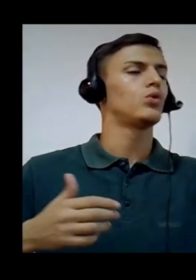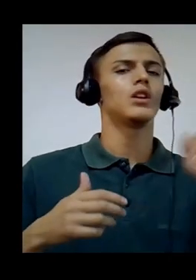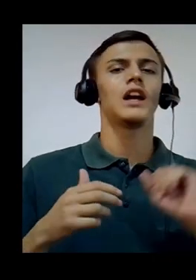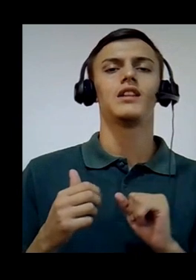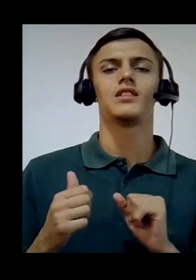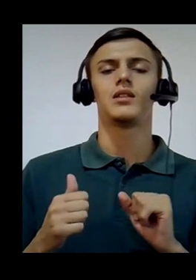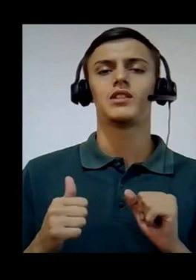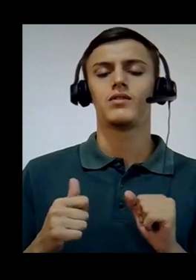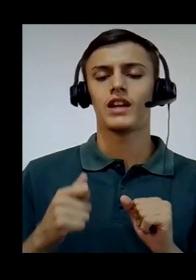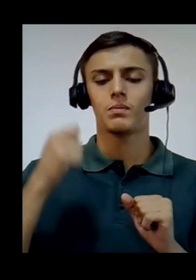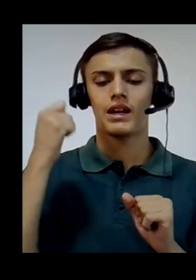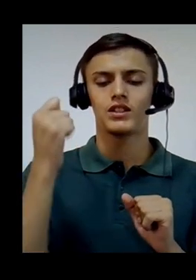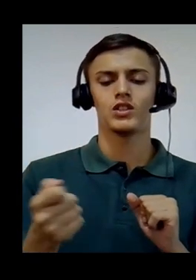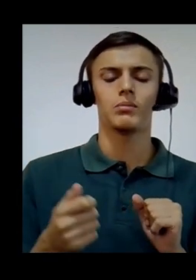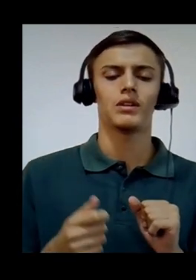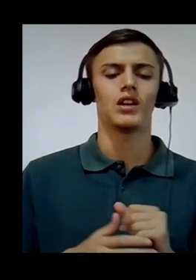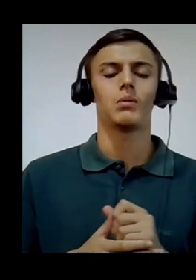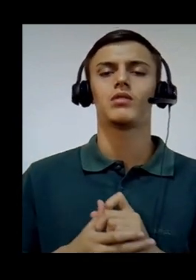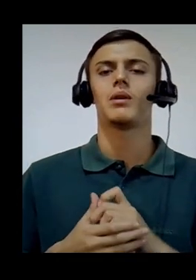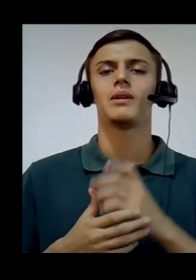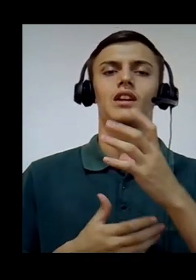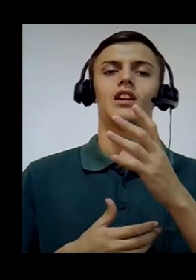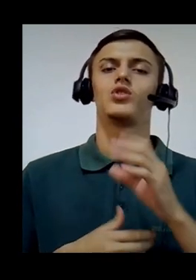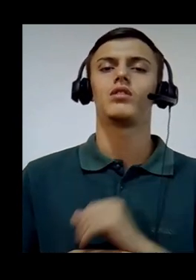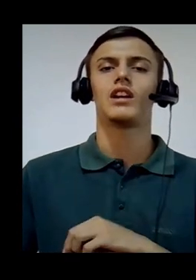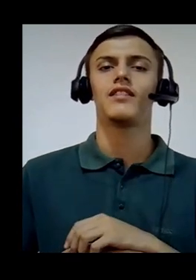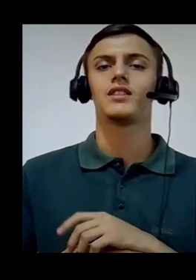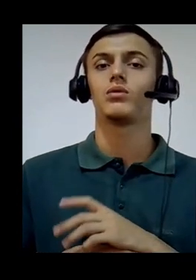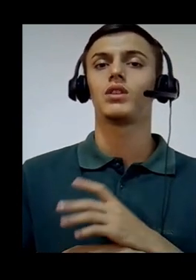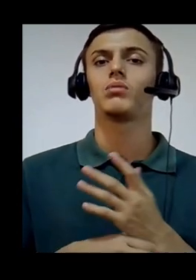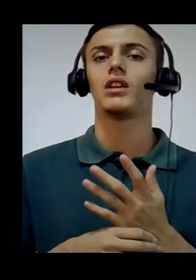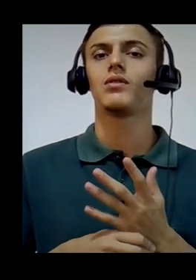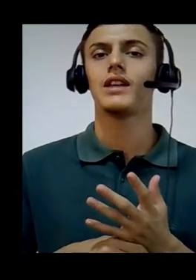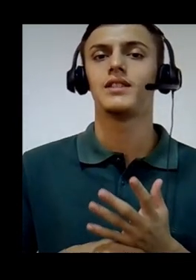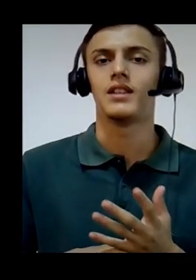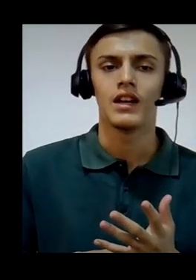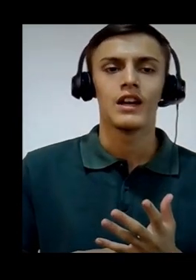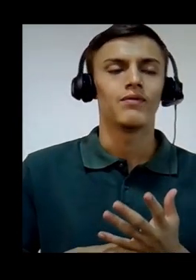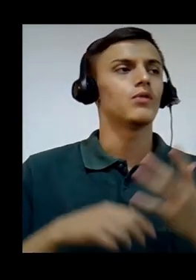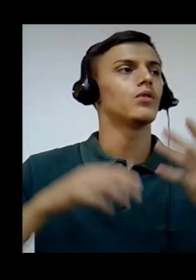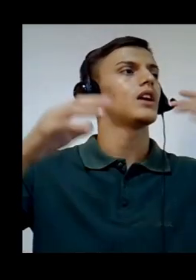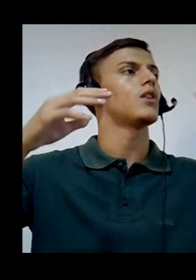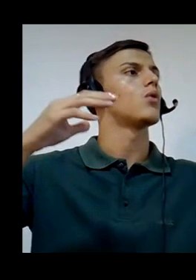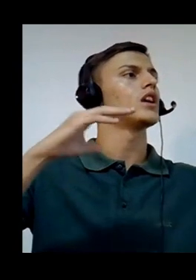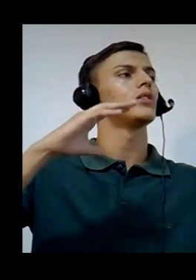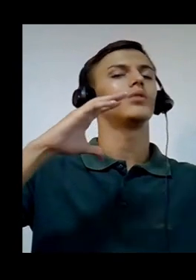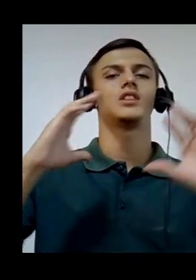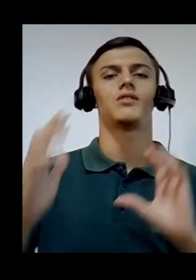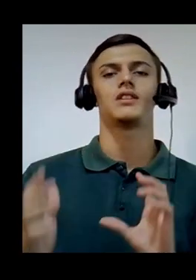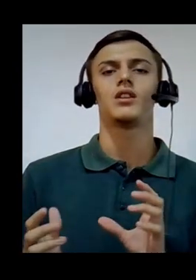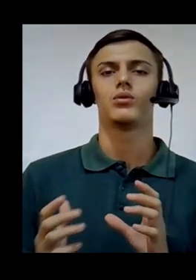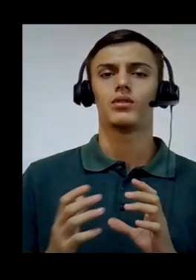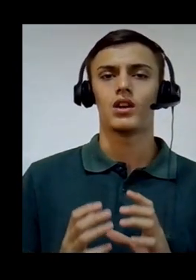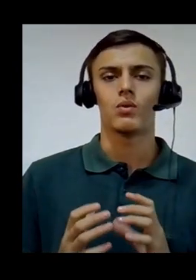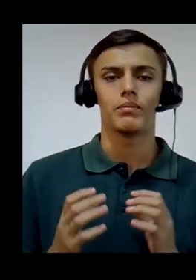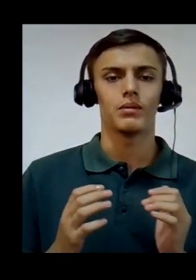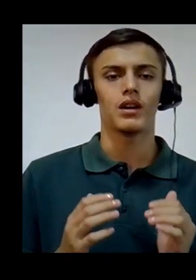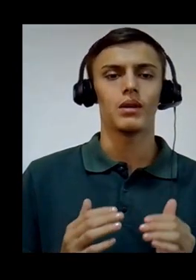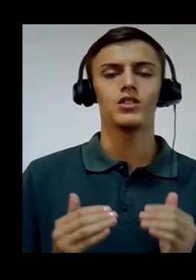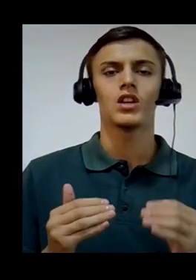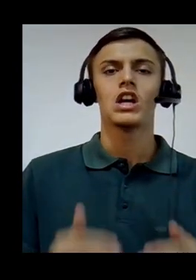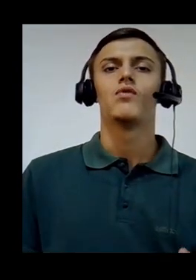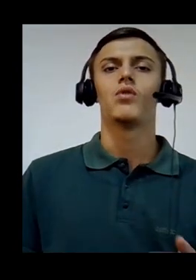Ou estou lá realizando a minha atividade, bati a minha ferramenta numa mangueira de óleo, está vazando. O que que eu tenho que fazer? Né, vou sair correndo, vou deixar vazando?